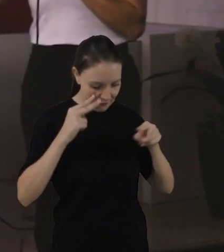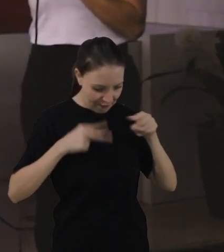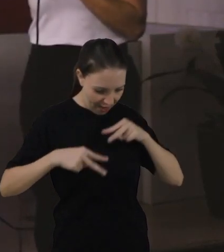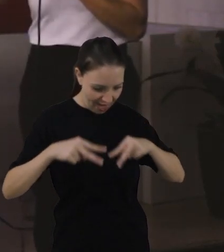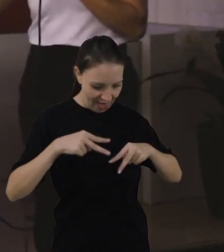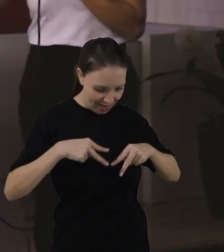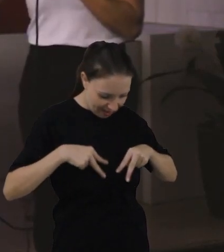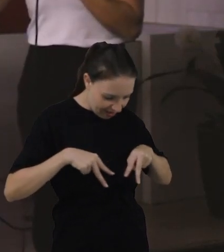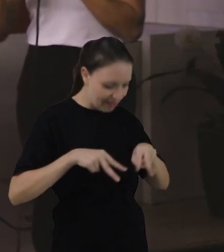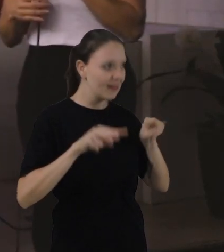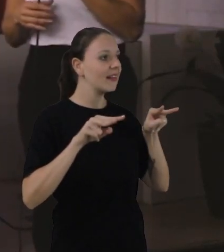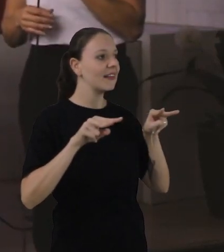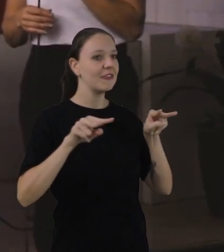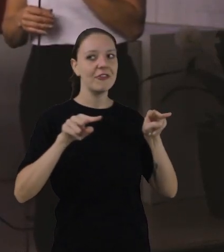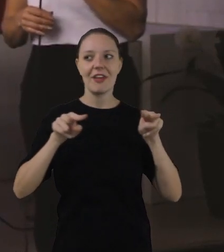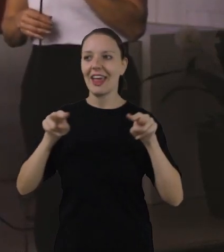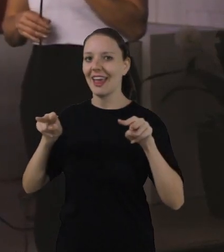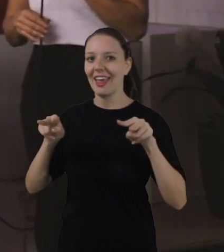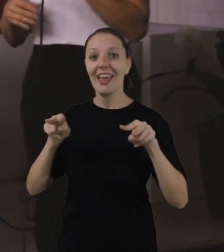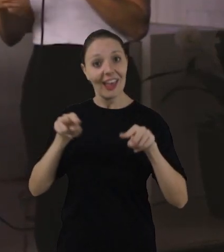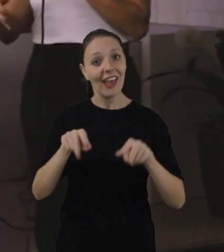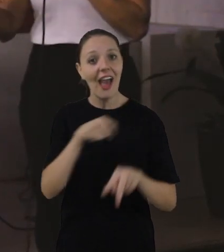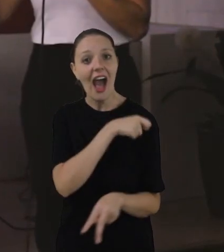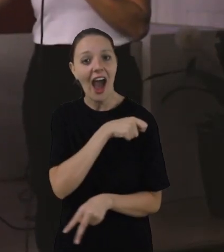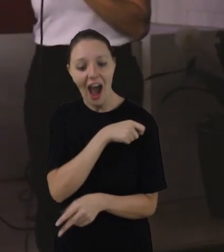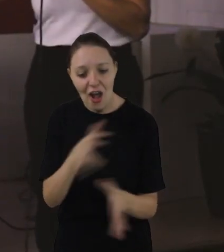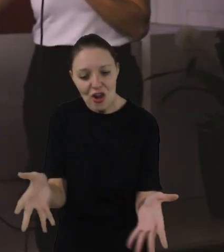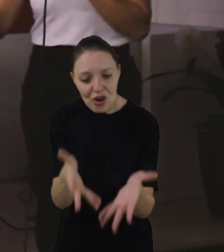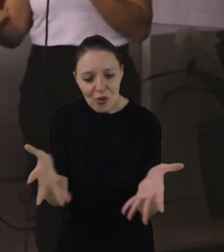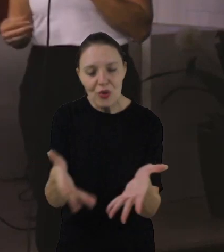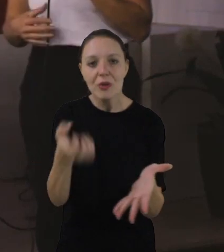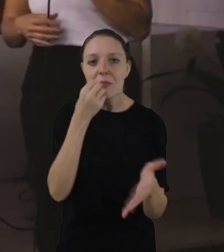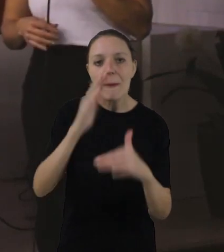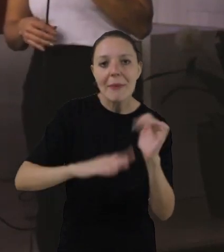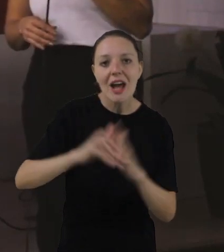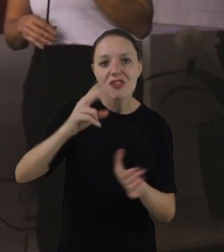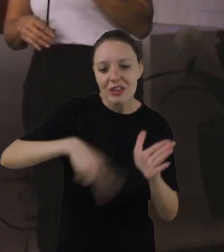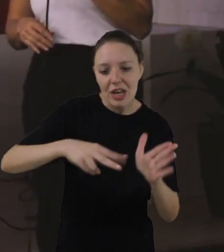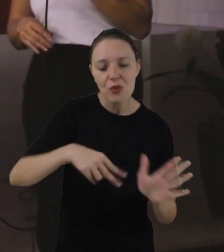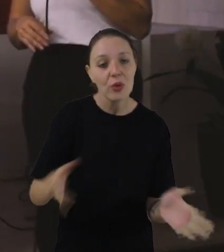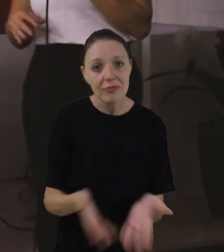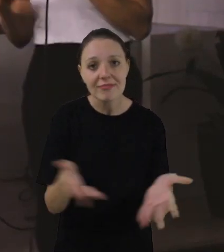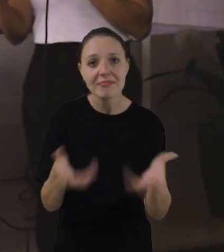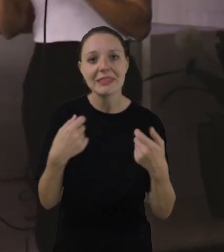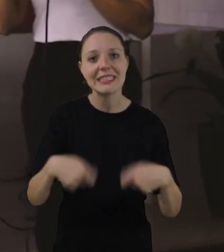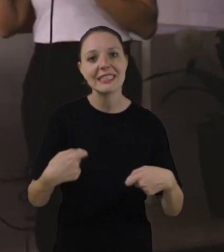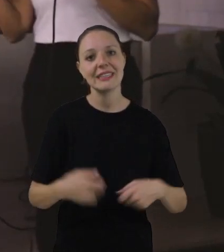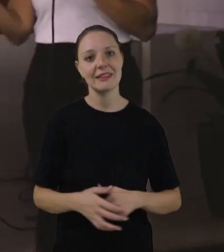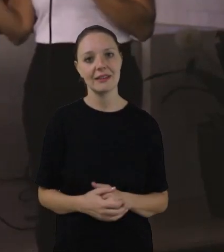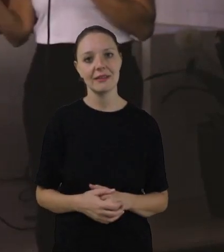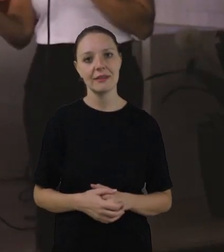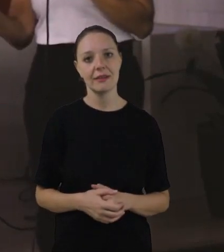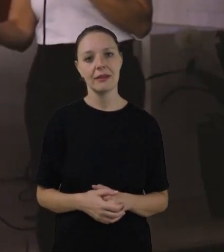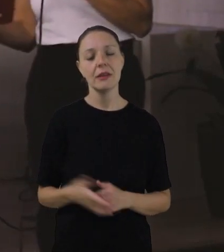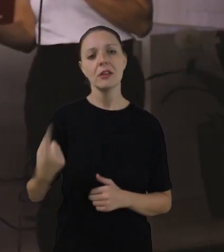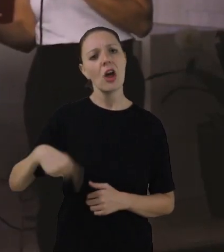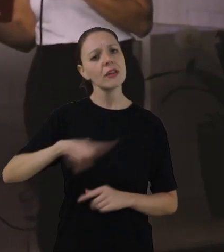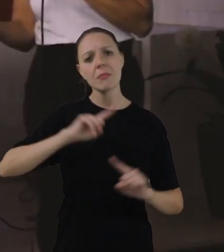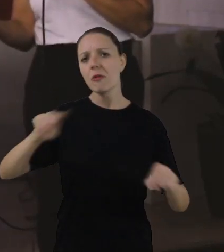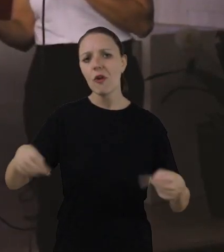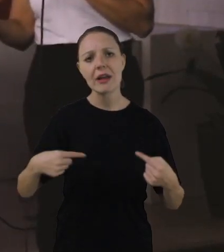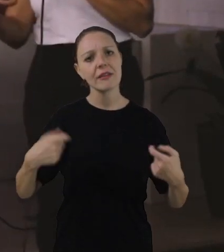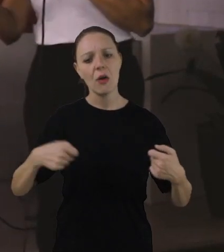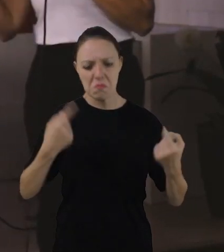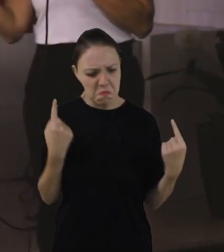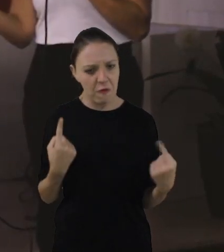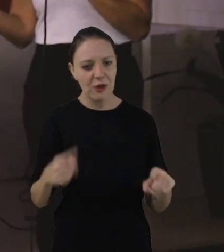mesmo, para depois a gente exponenciar com os nossos alunos, para depois a gente instigar essas boas práticas de leitura. Também é uma